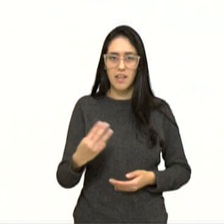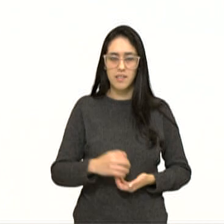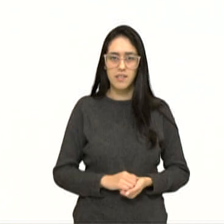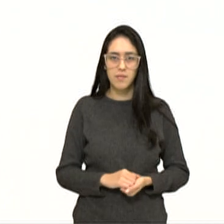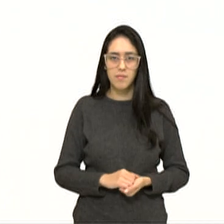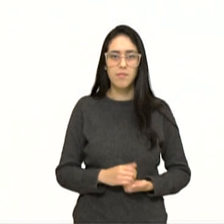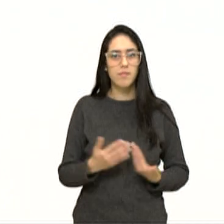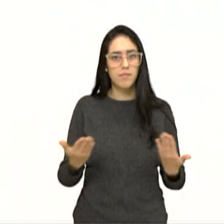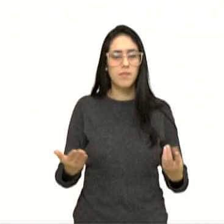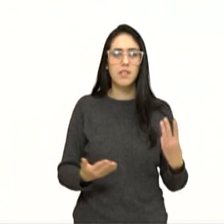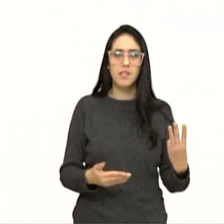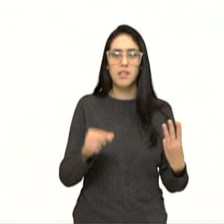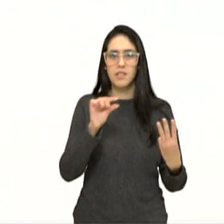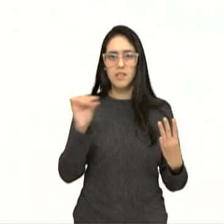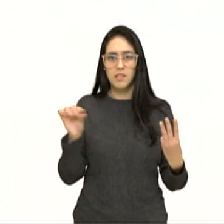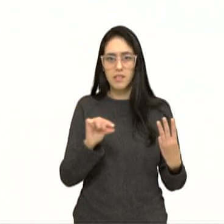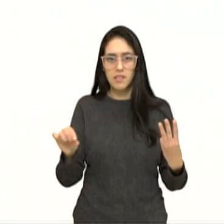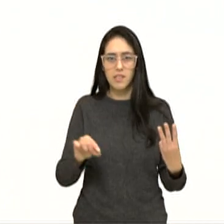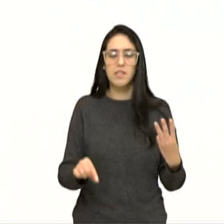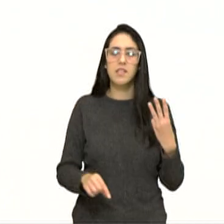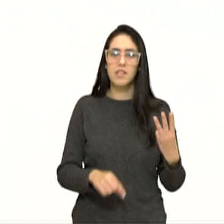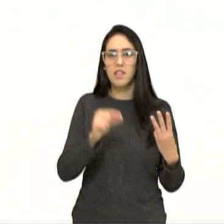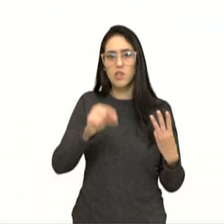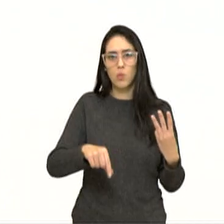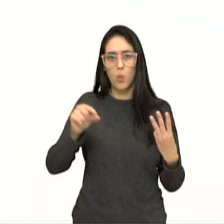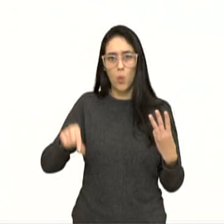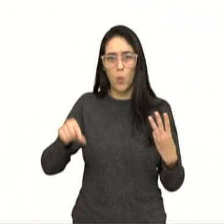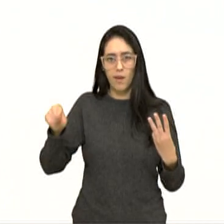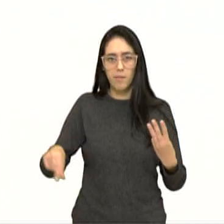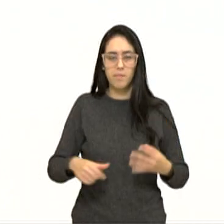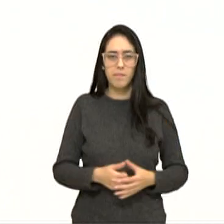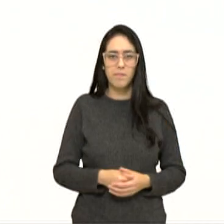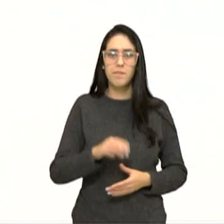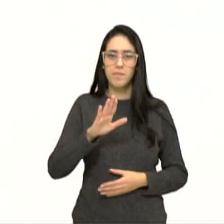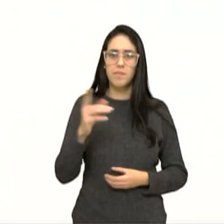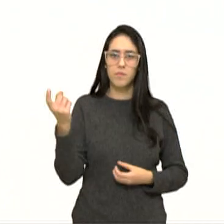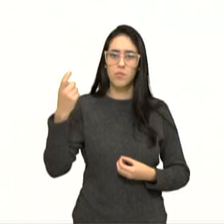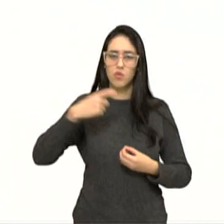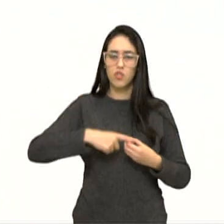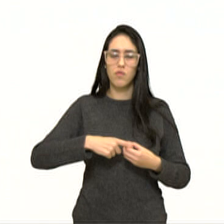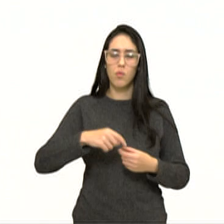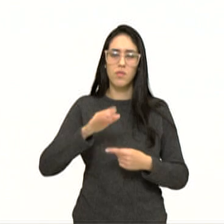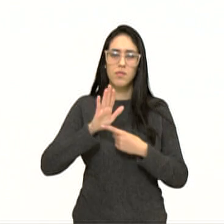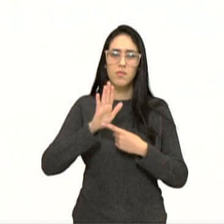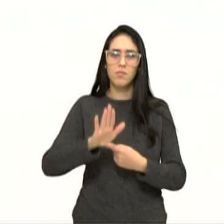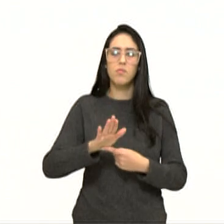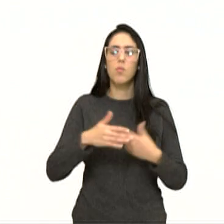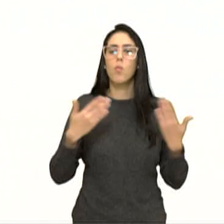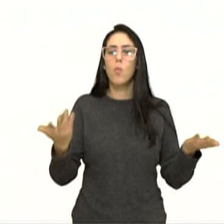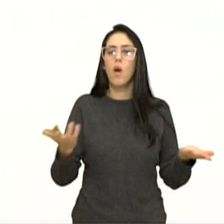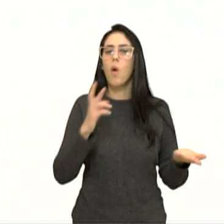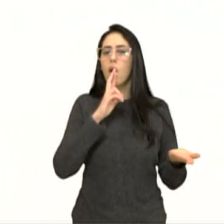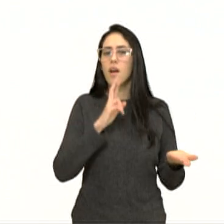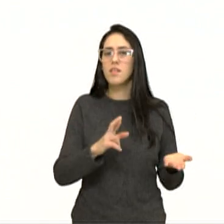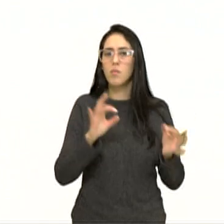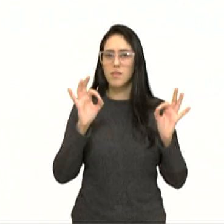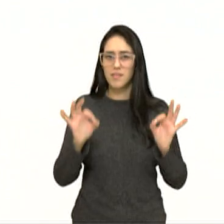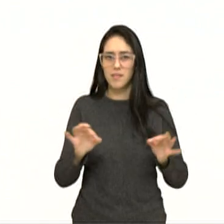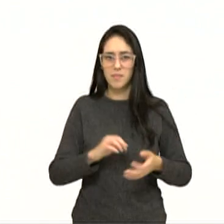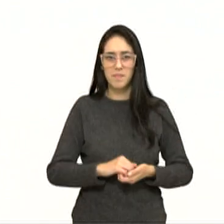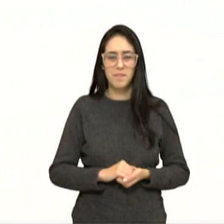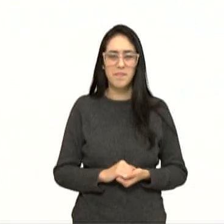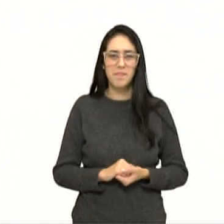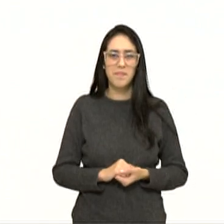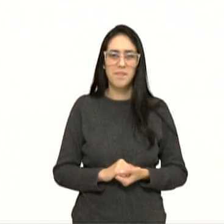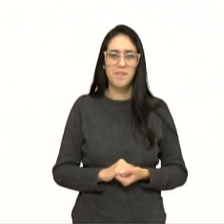dizer três linhas e três colunas. A gente já retorna para ver qual foi a resolução